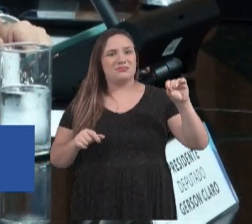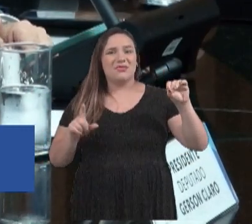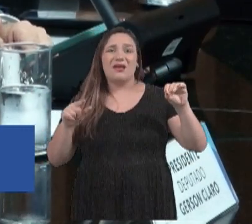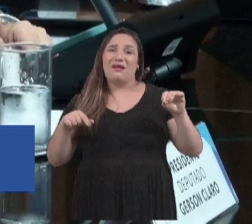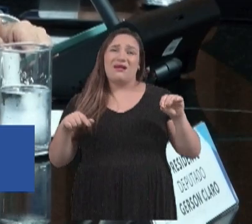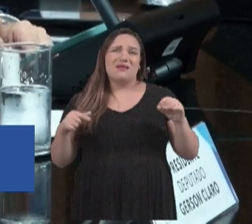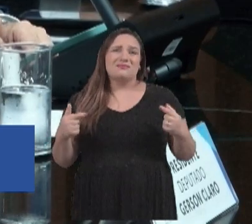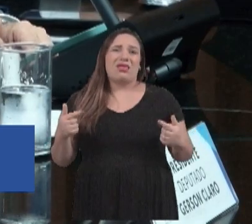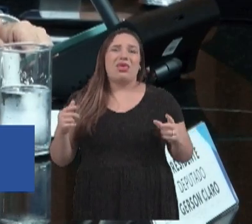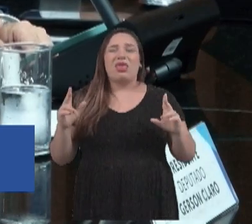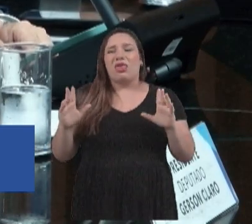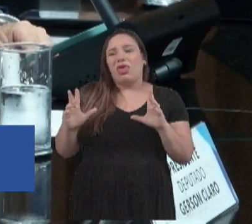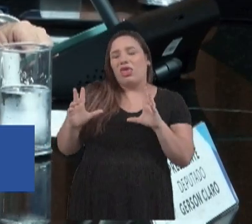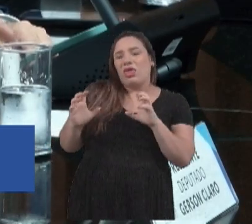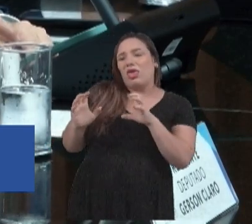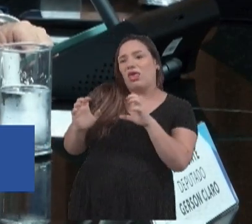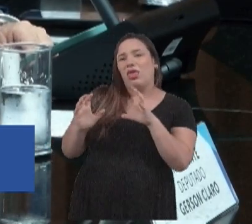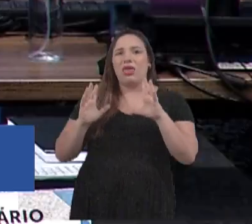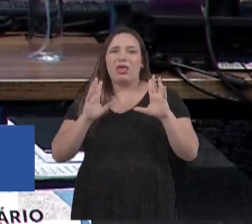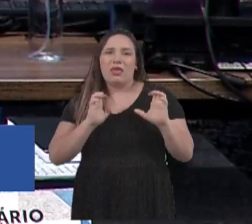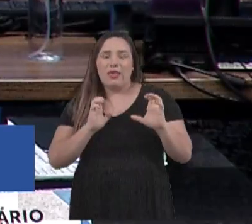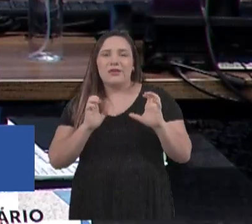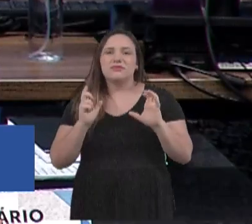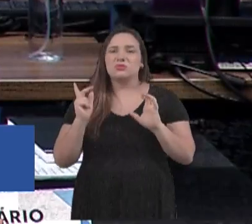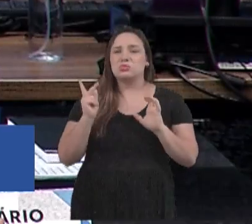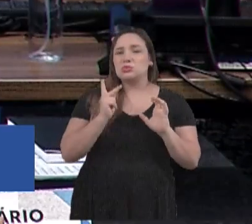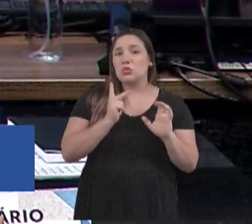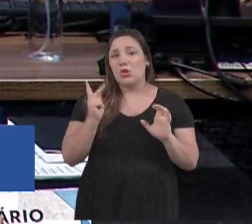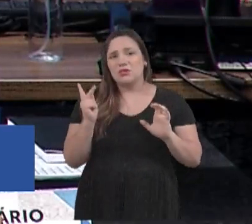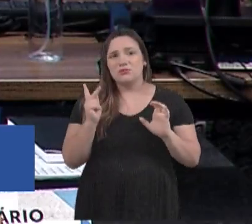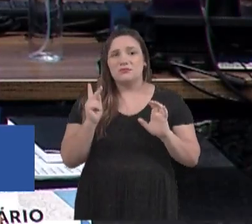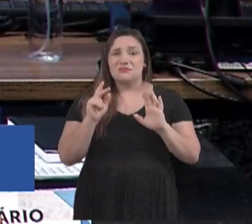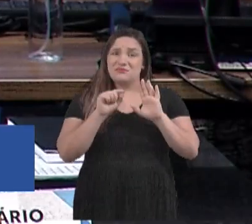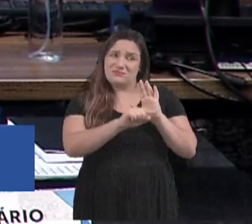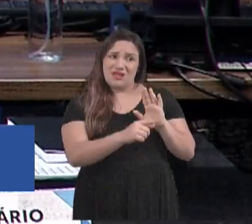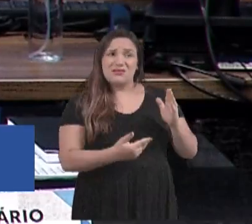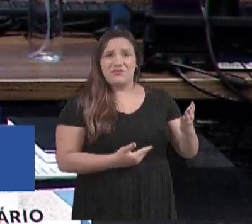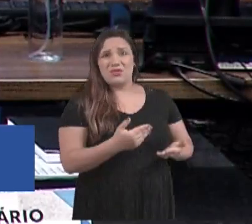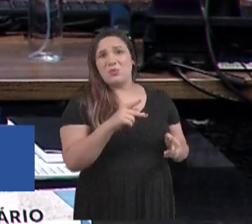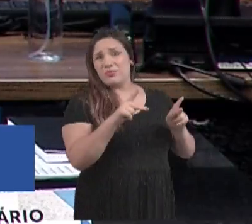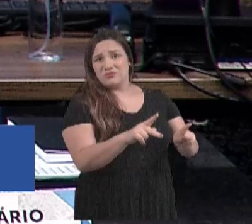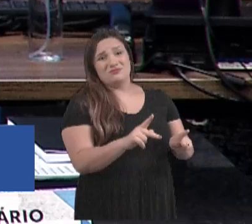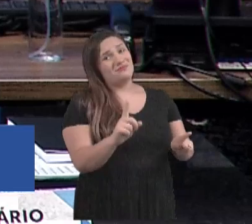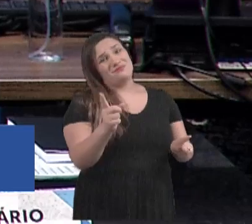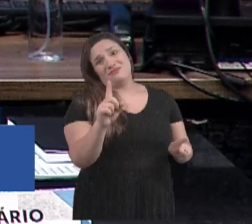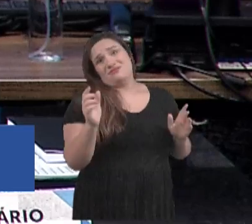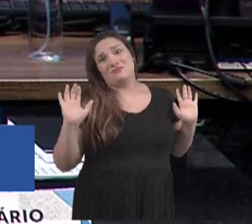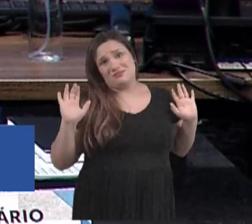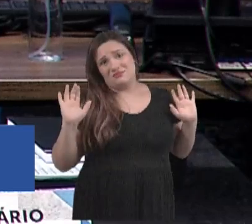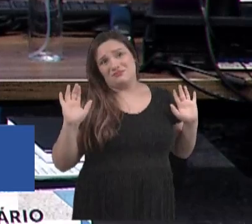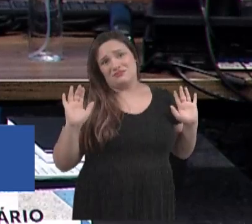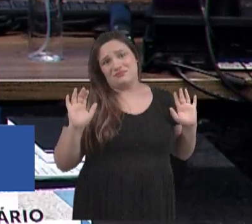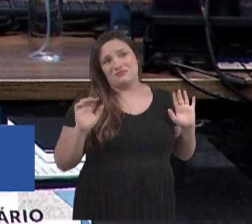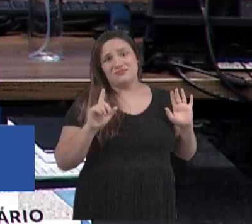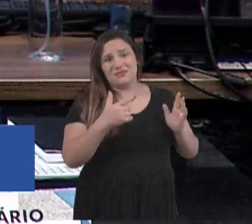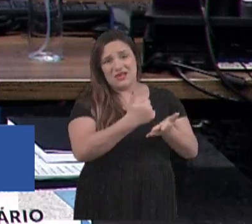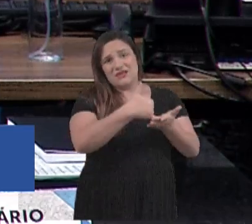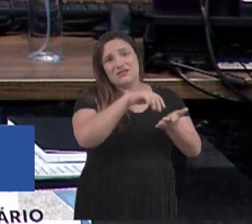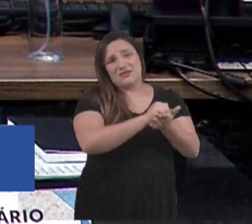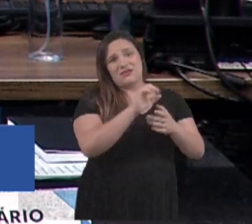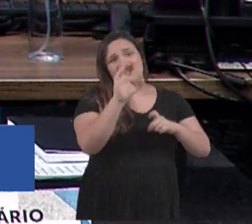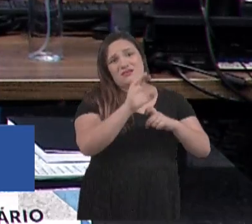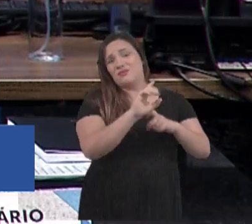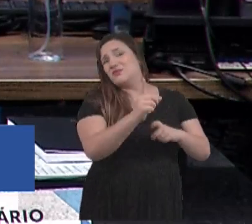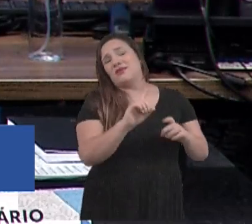briguinha pessoal. Primeiro, que ele não é servidor público. Segundo, que ele não é associado à